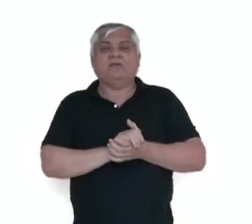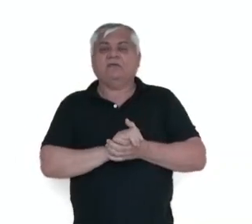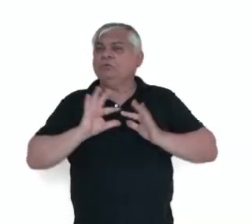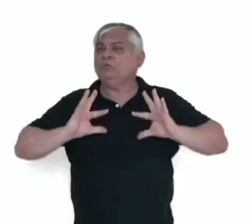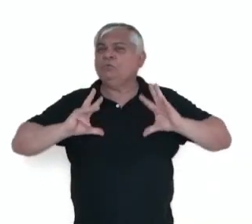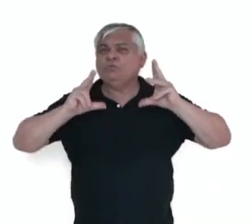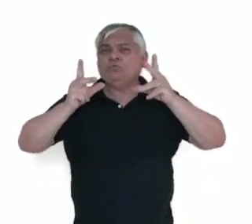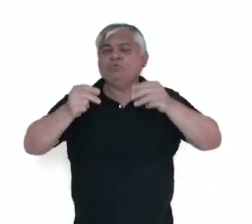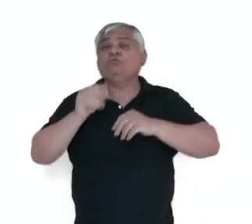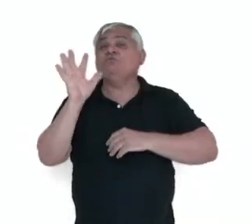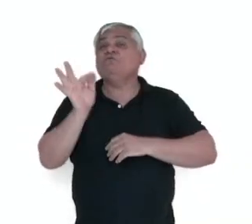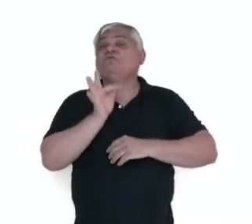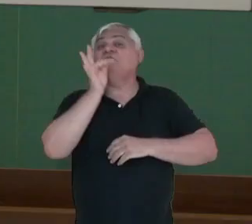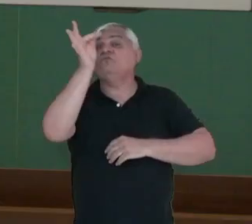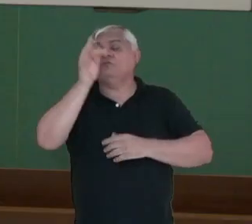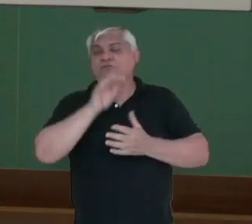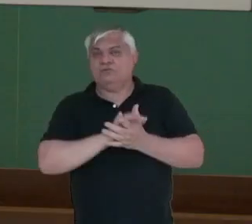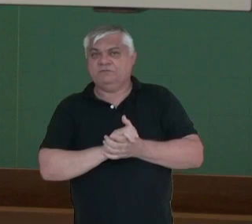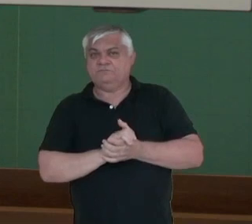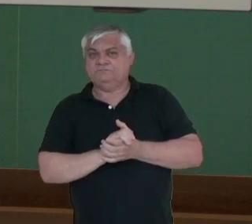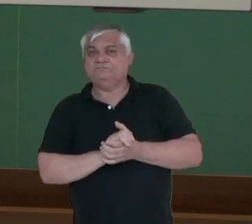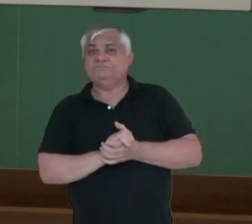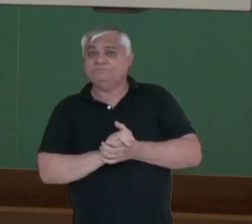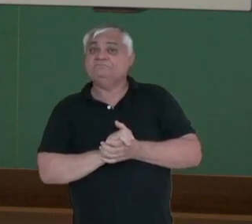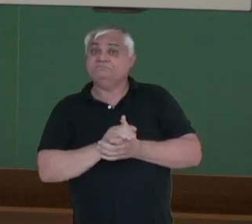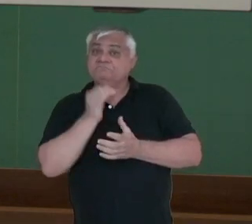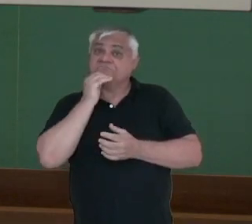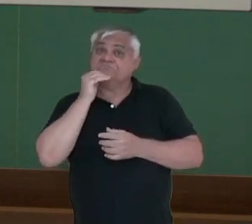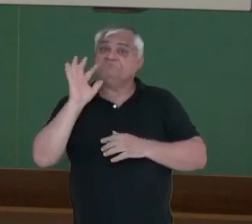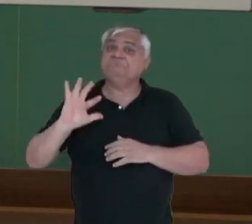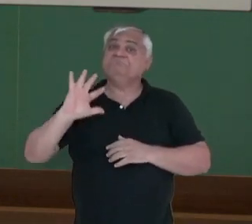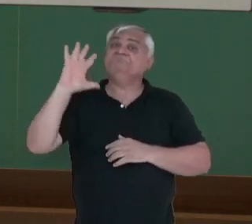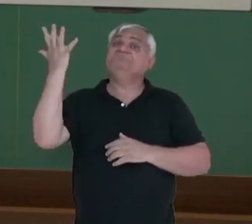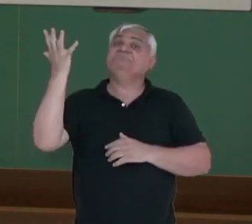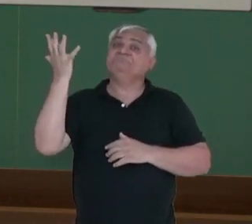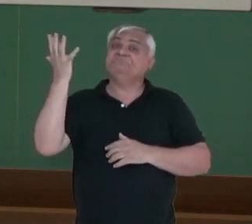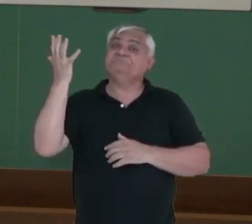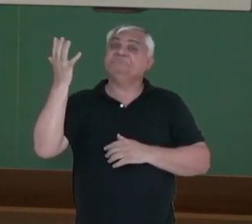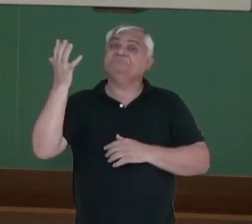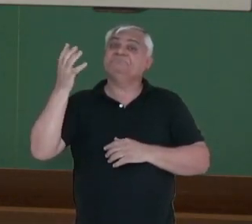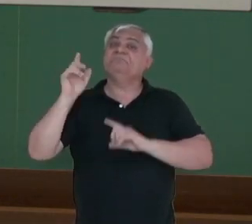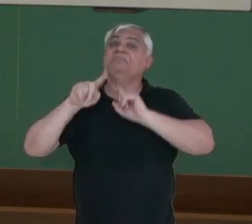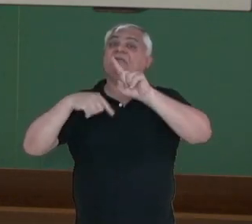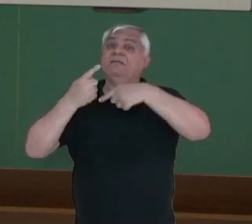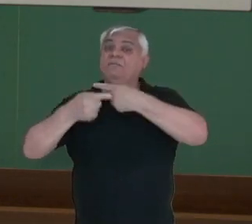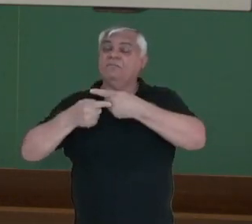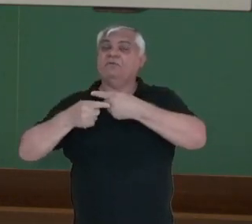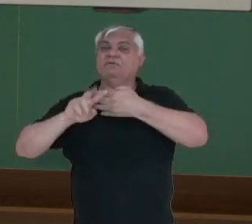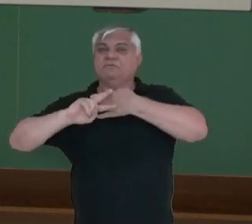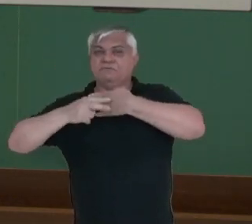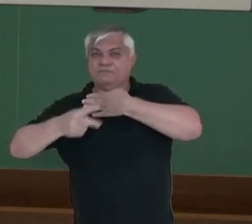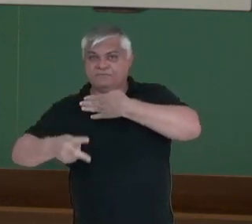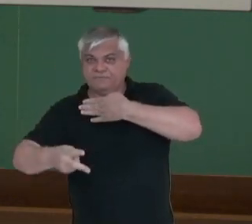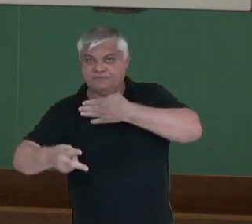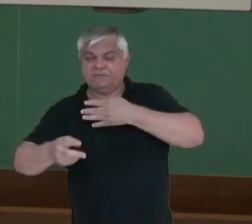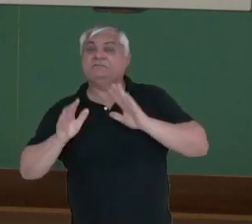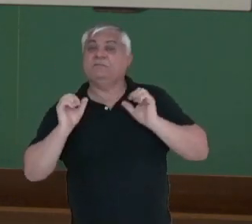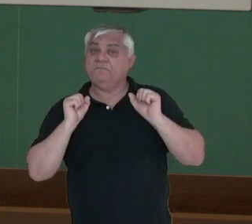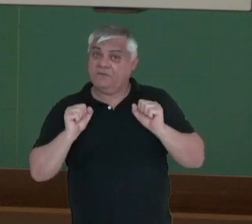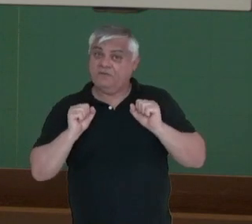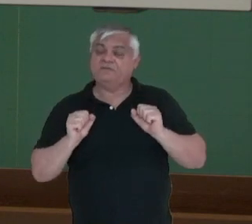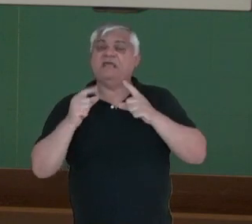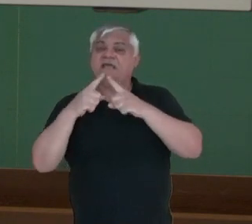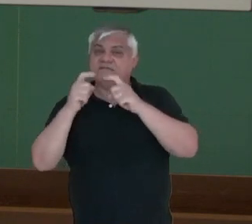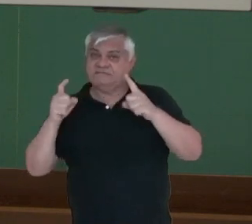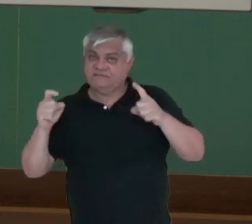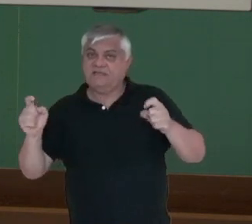conjunção futura, ou seja, princípio de causalidade, né? De determinada causa, necessariamente segue-se determinado efeito. A ciência lida